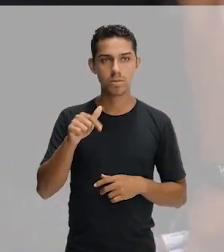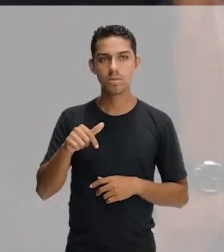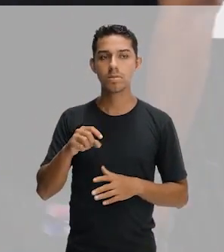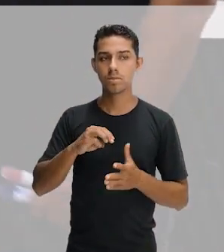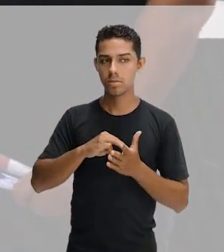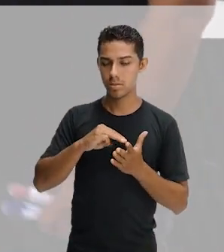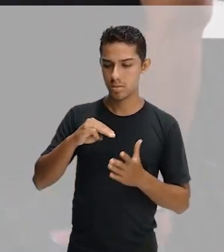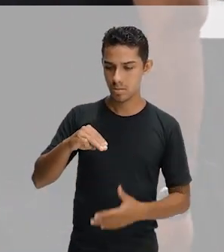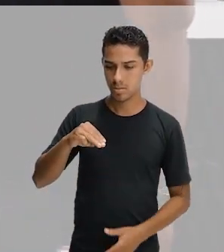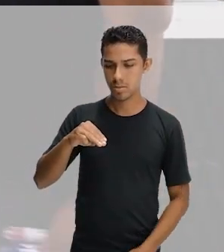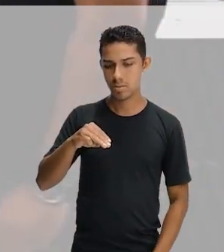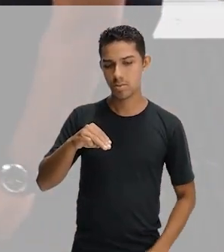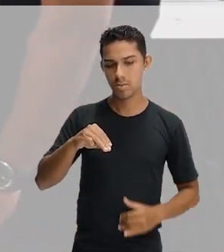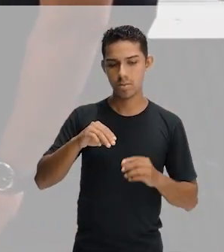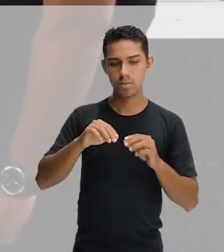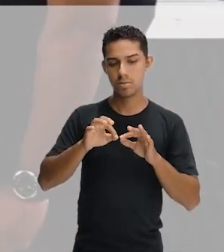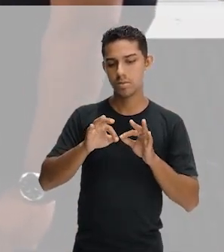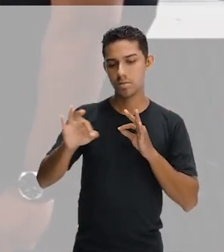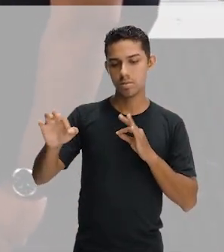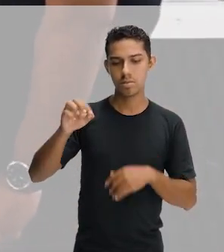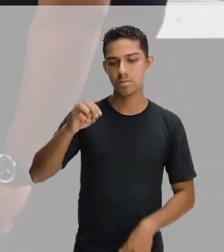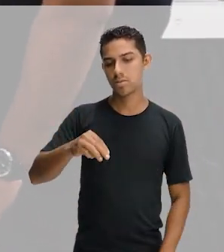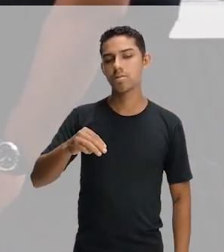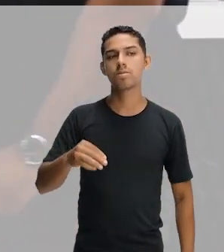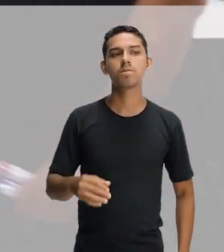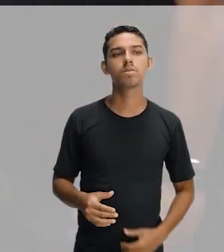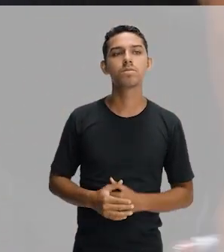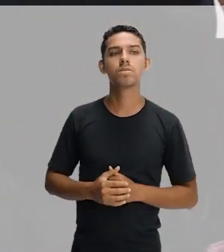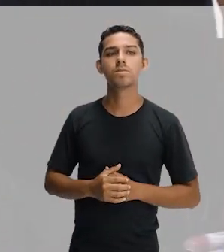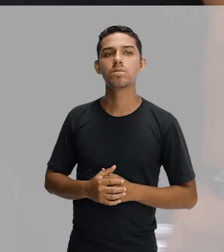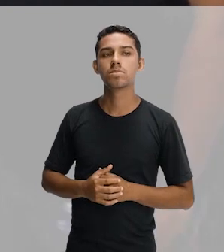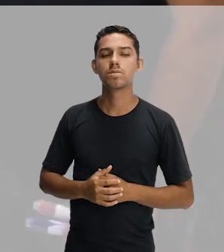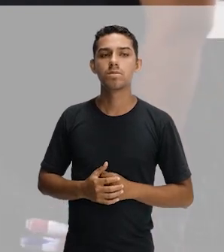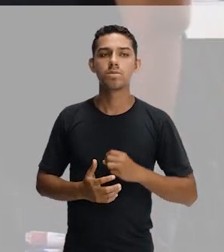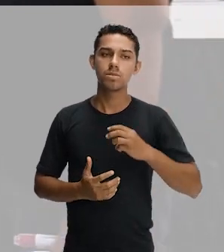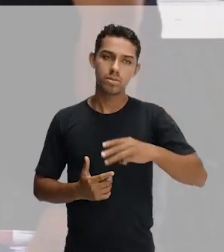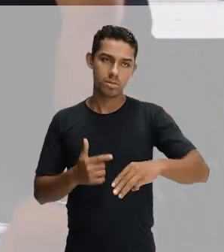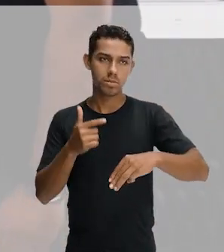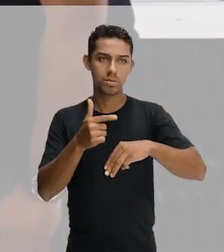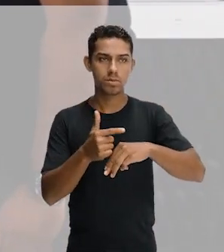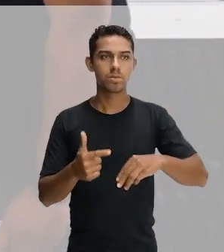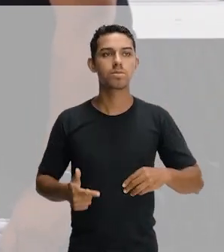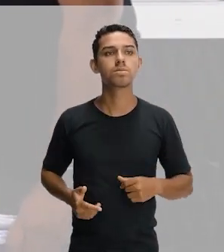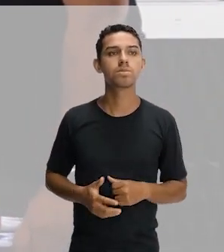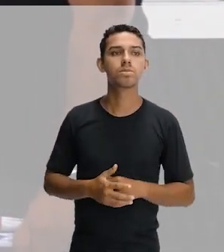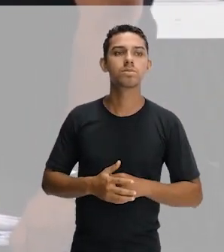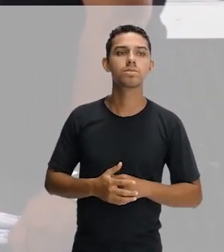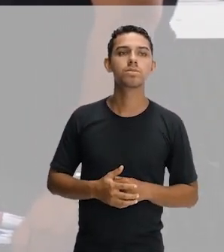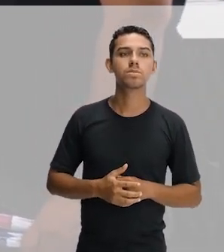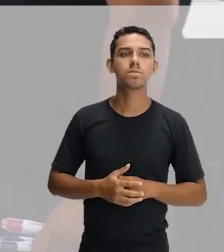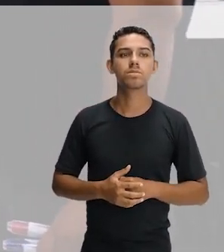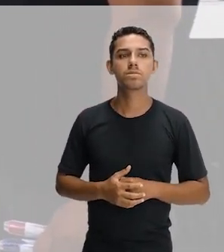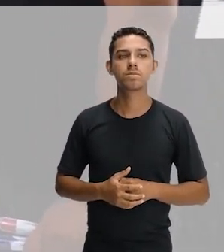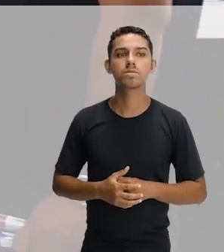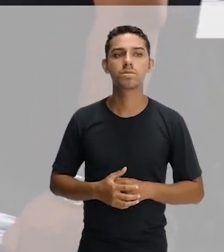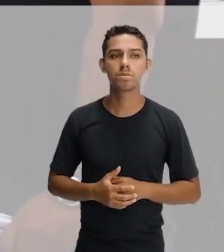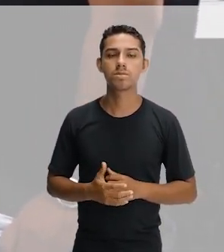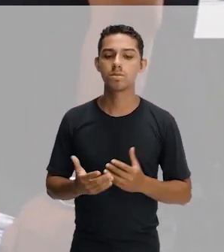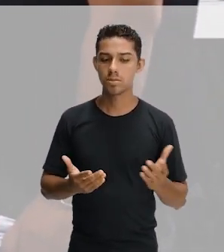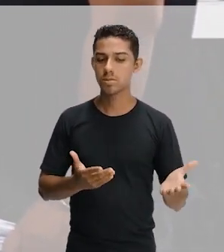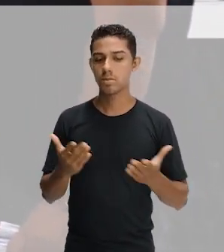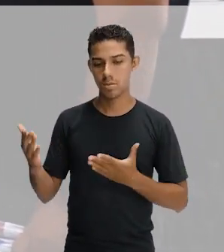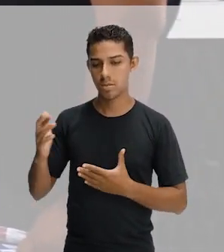metro. Então, no caso, é ao quadrado, né? Metro ao quadrado. Então, esse é